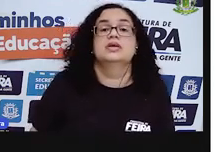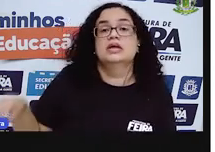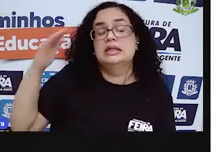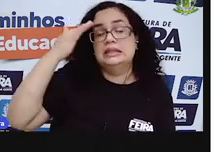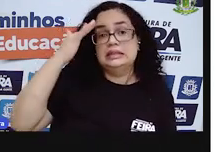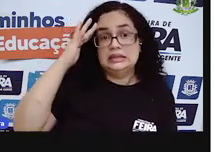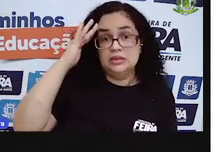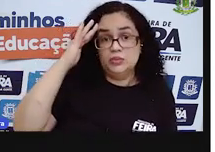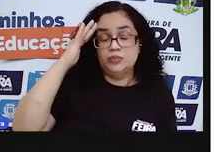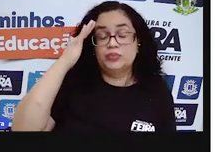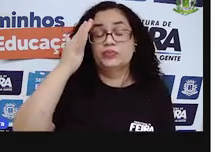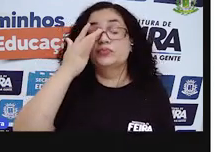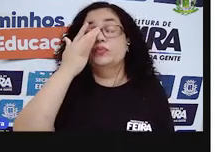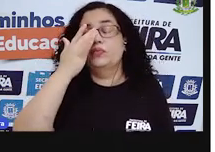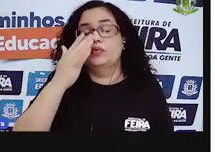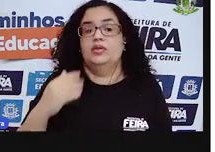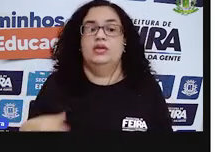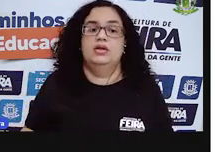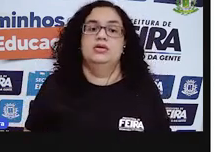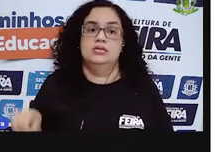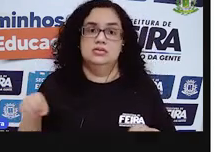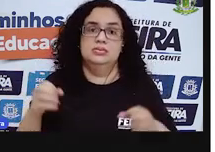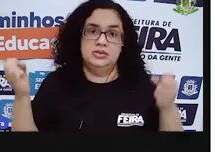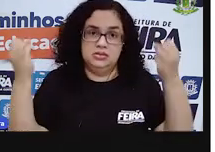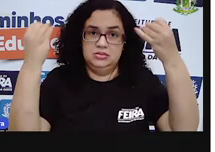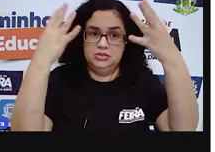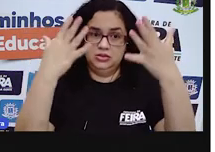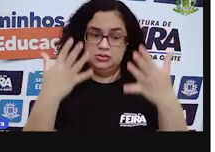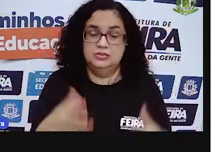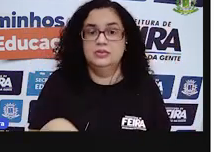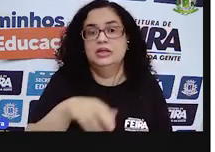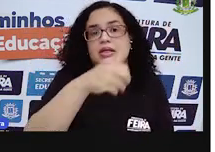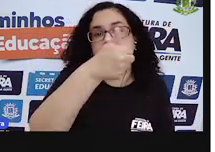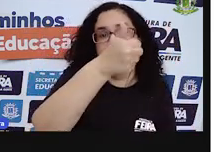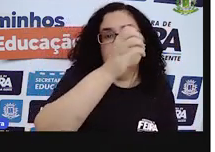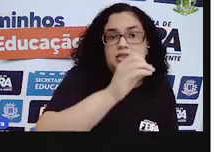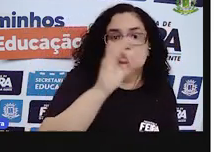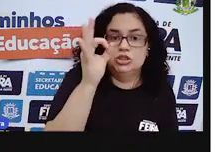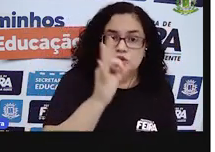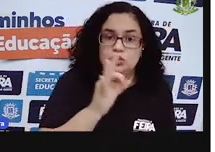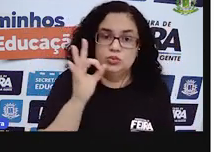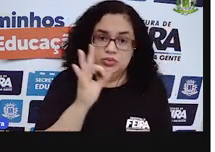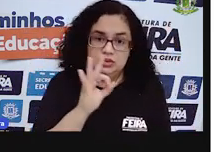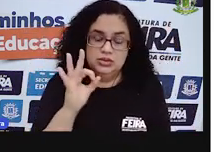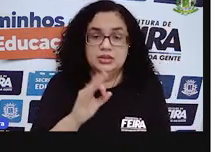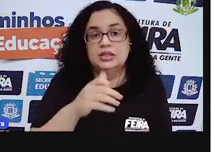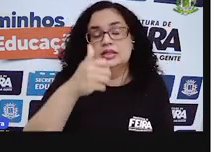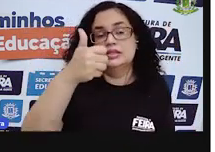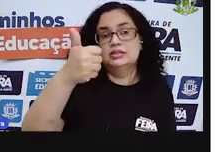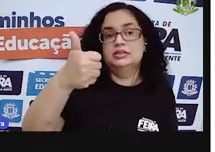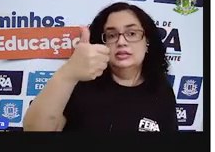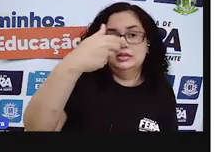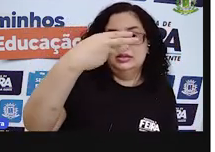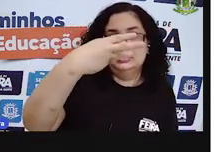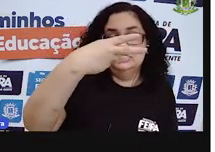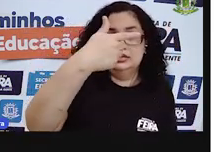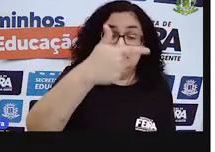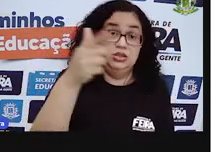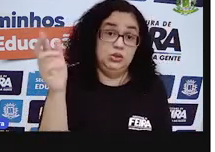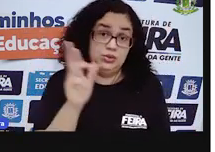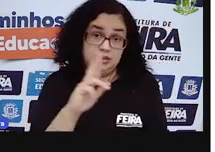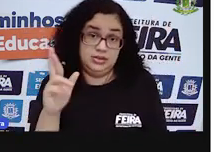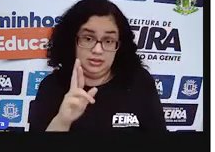Beleza então se eu tá querendo dizer o seguinte o que 10 porcento é de r$